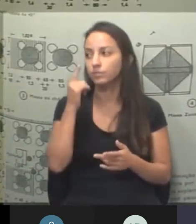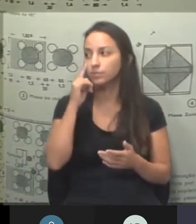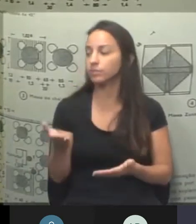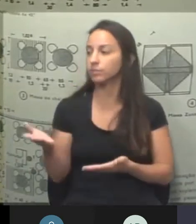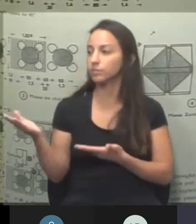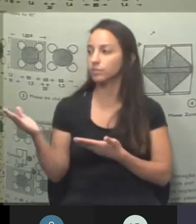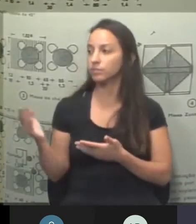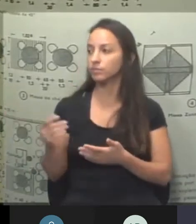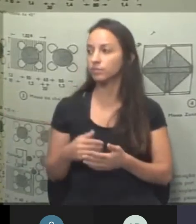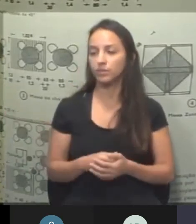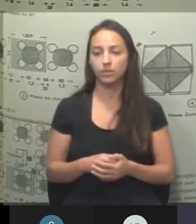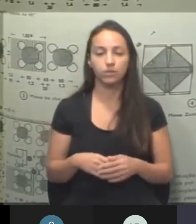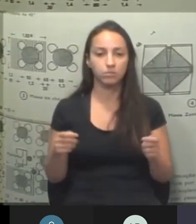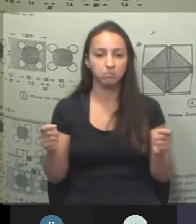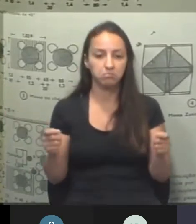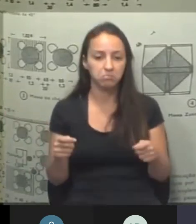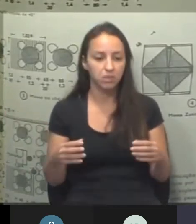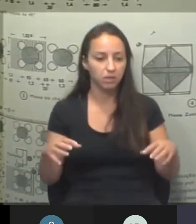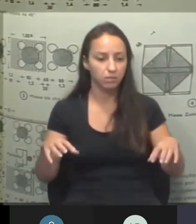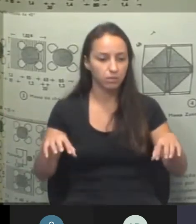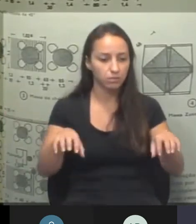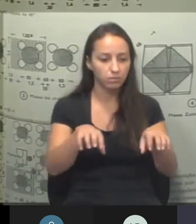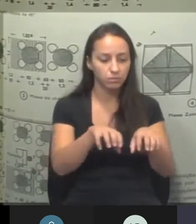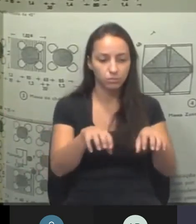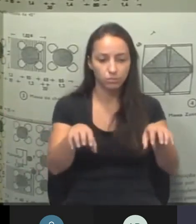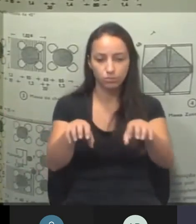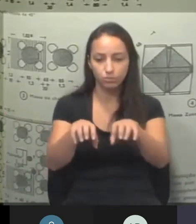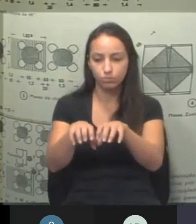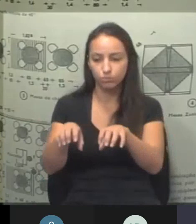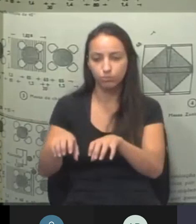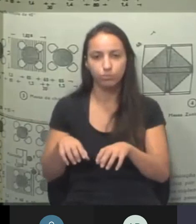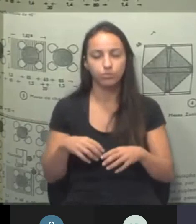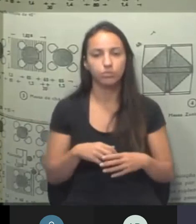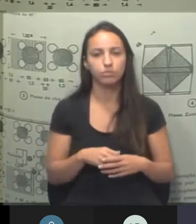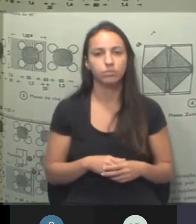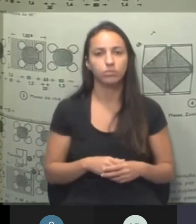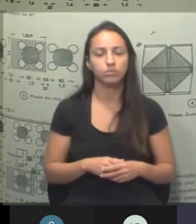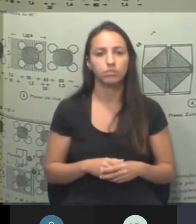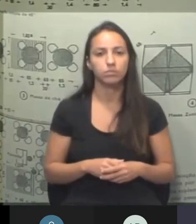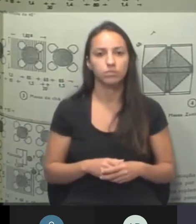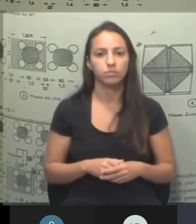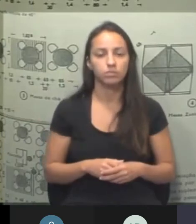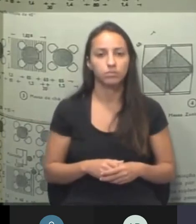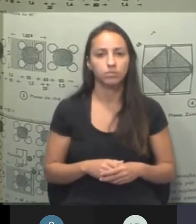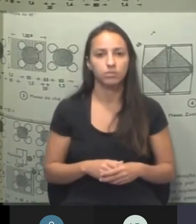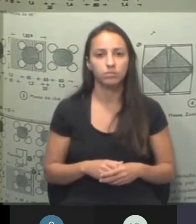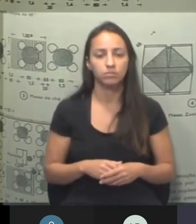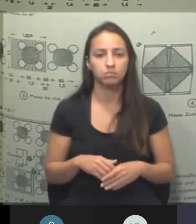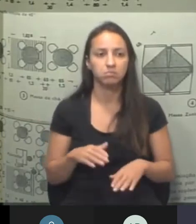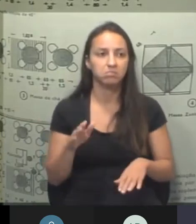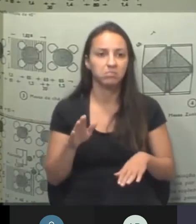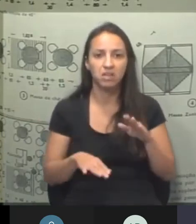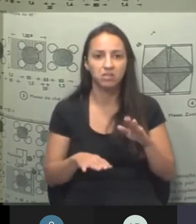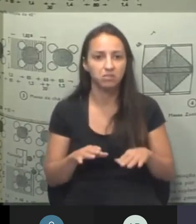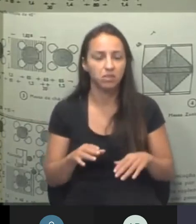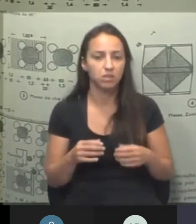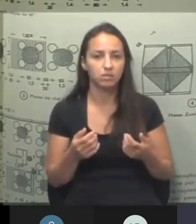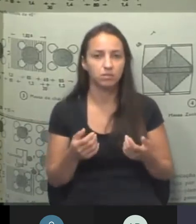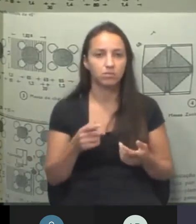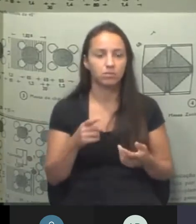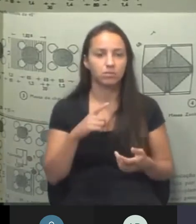a possibilidade de unir várias mesas, também isso pode ser interessante numa escola. Às vezes vem uma